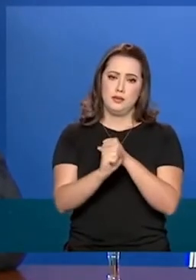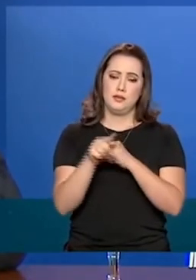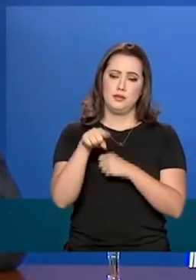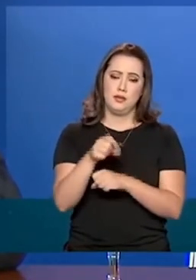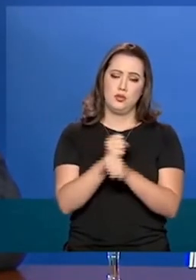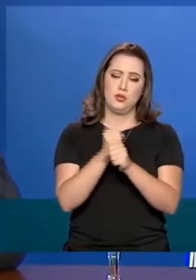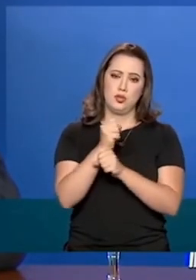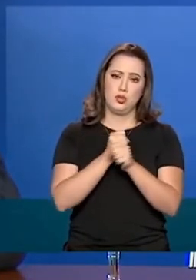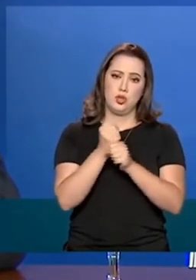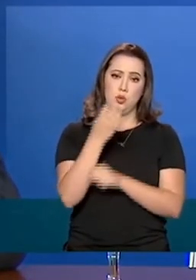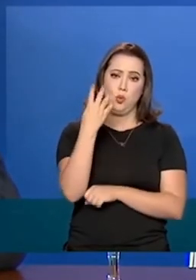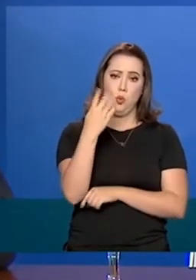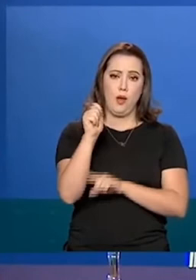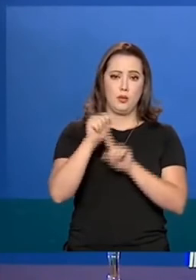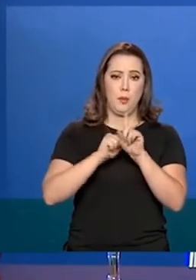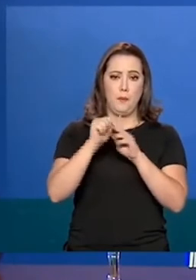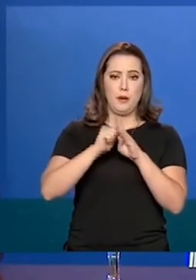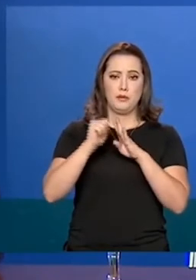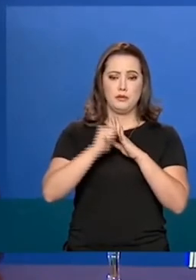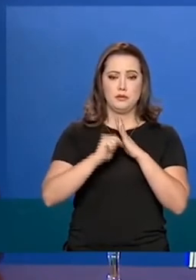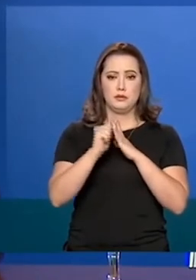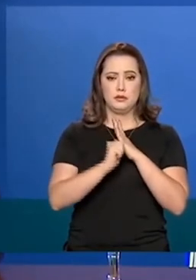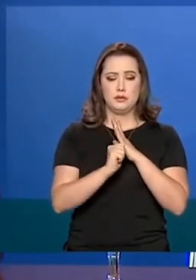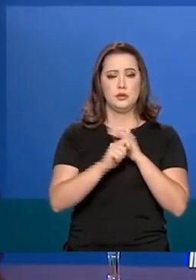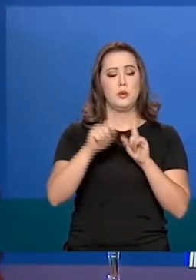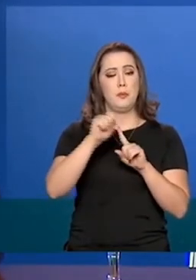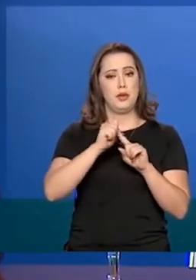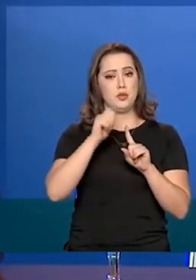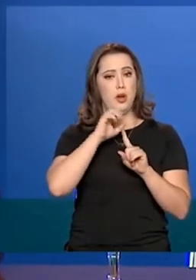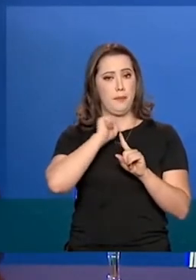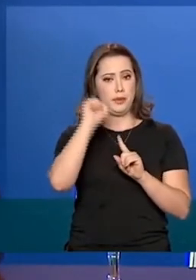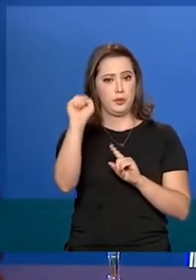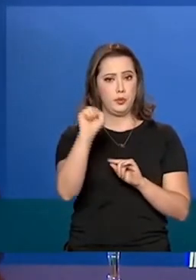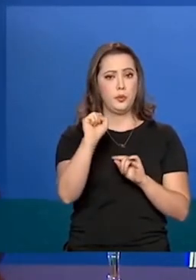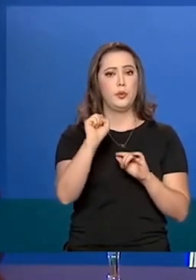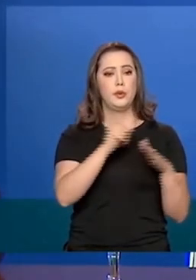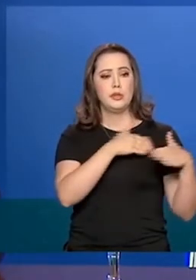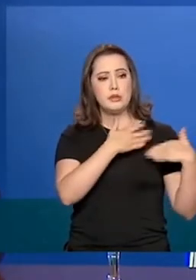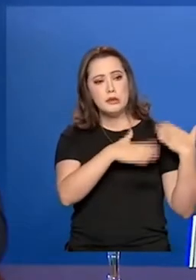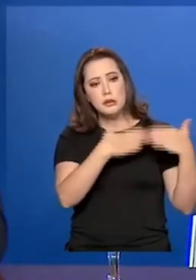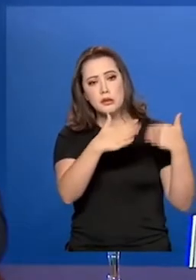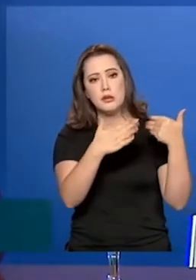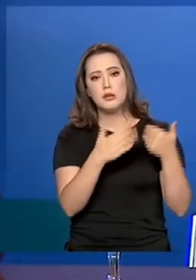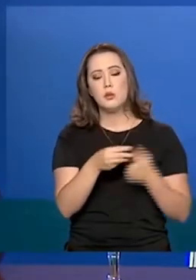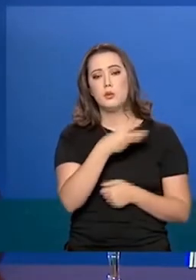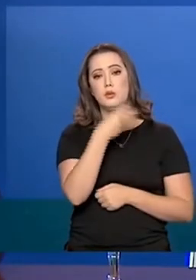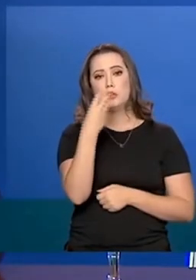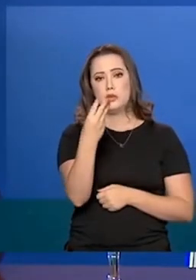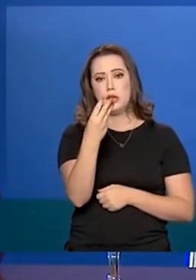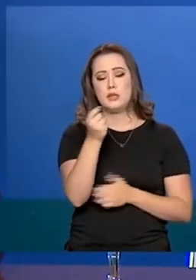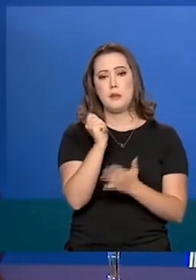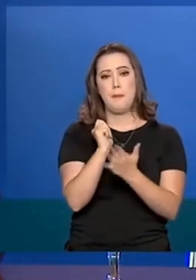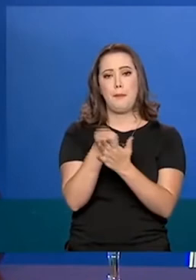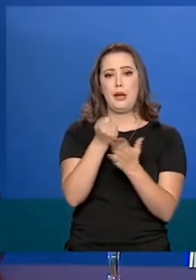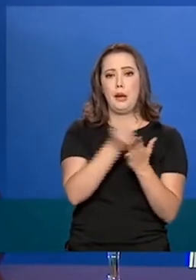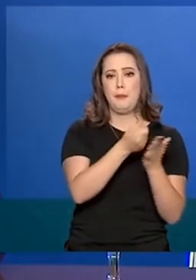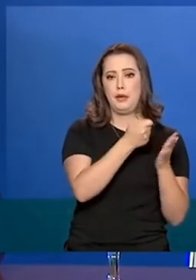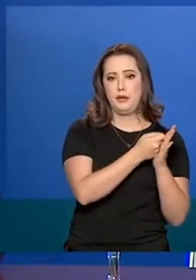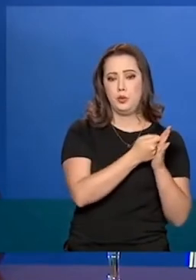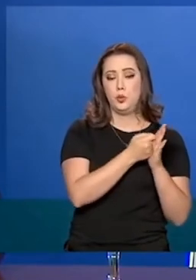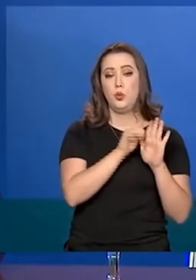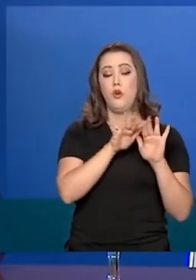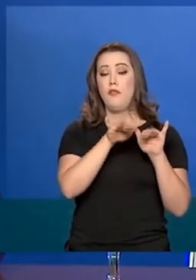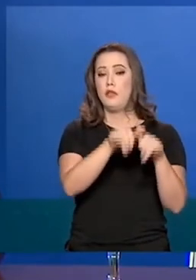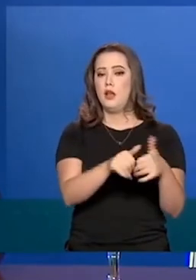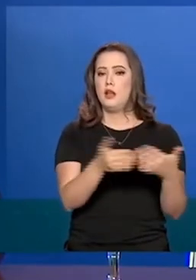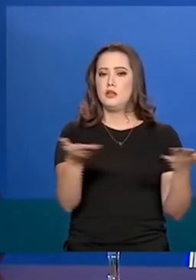ser pago por 4 meses no mês de abril e foi estendido por mais 3 parcelas,